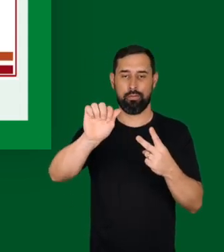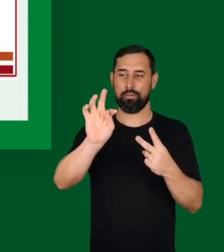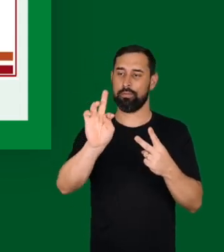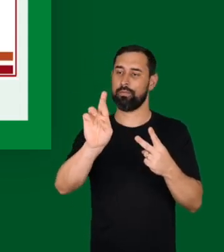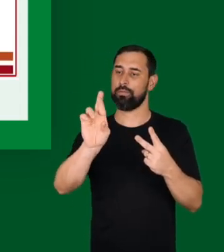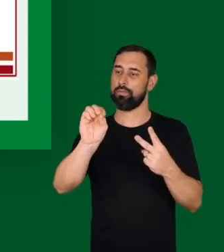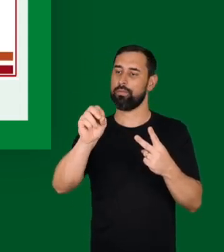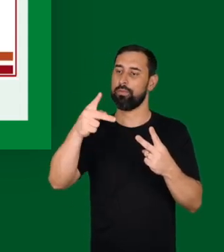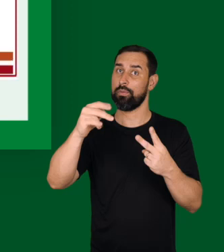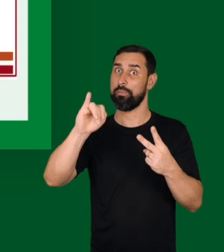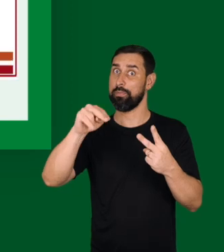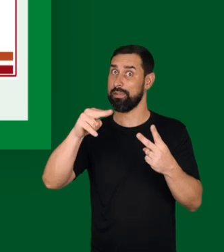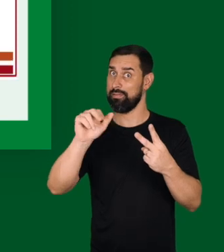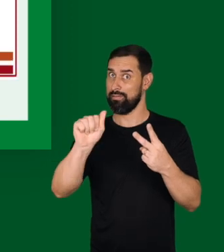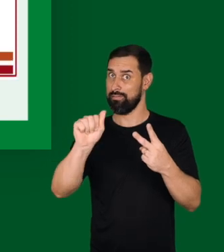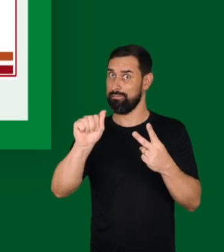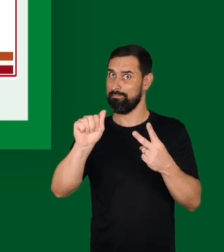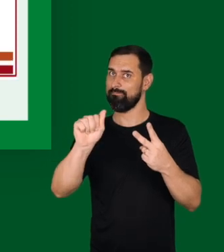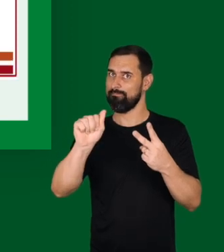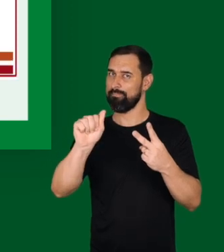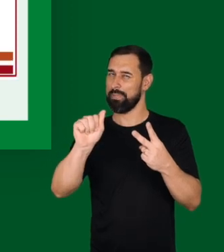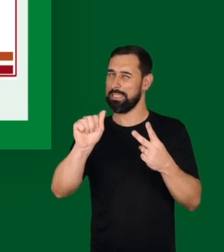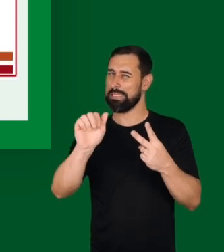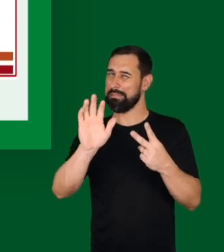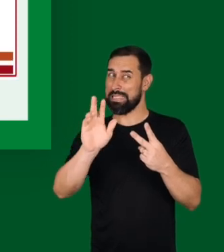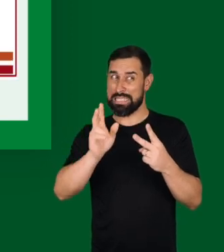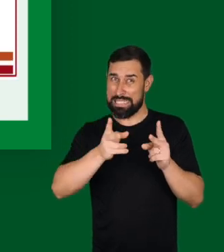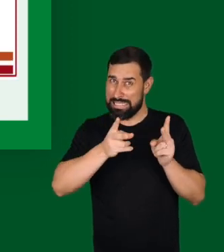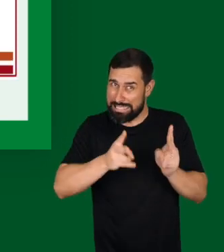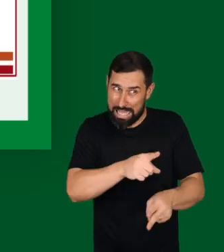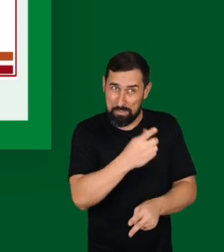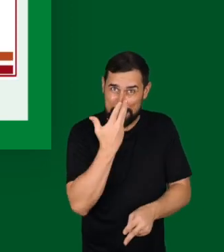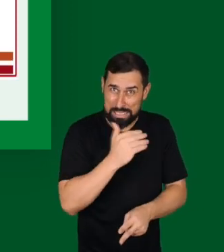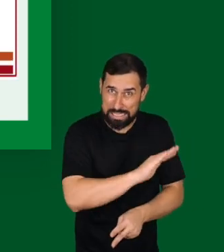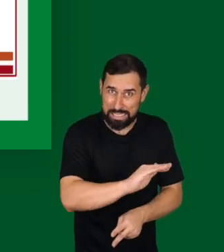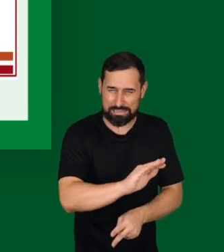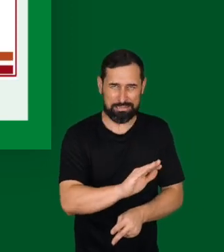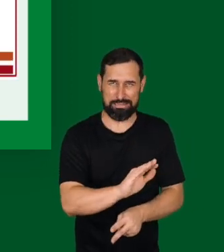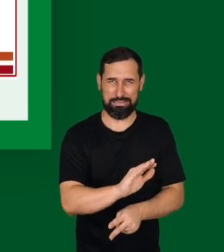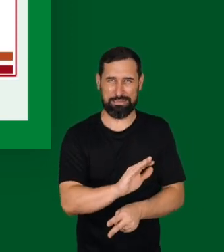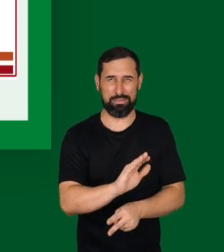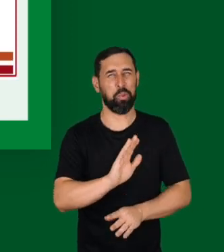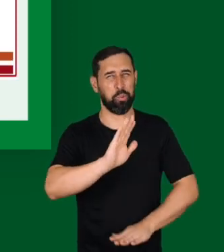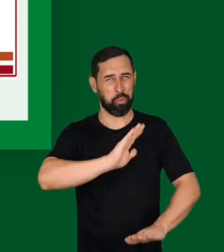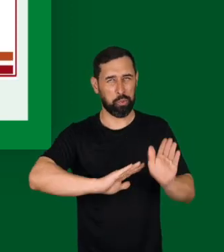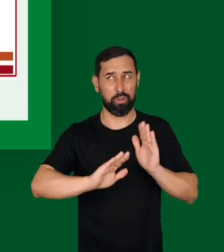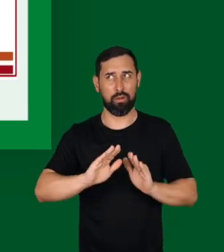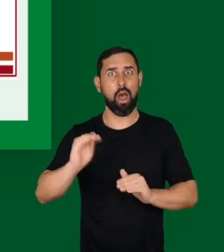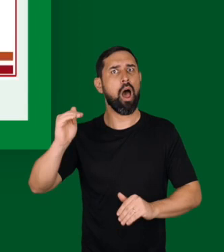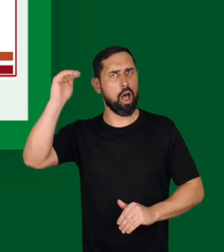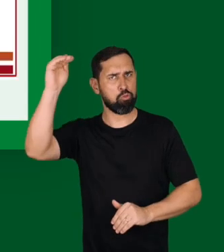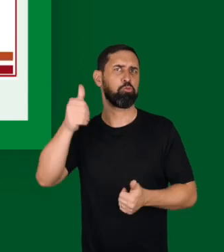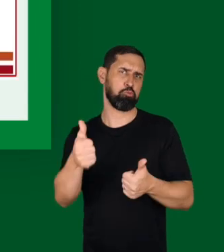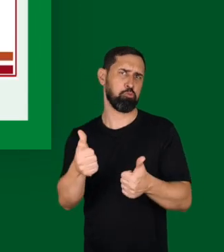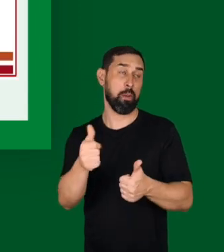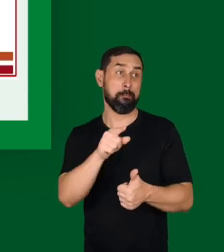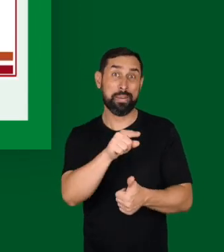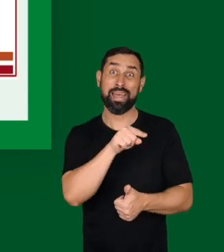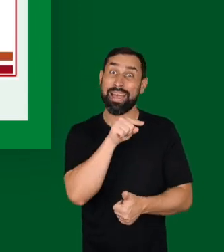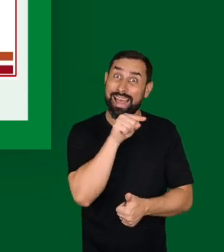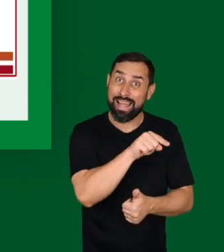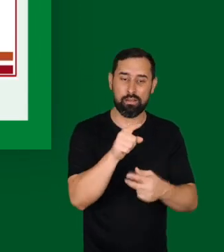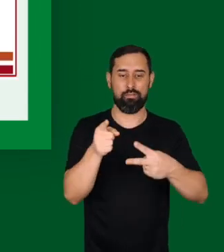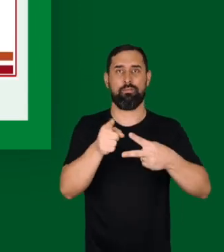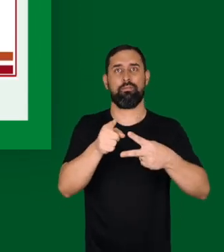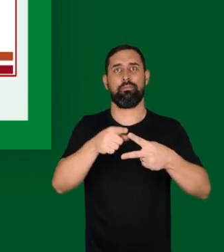que no adulto, né? Então, toda vez que o adulto está bradicardia, a gente tenta a atropina. Porém, em pediatria, isso não é verdadeiro. Em pediatria, a droga